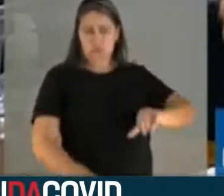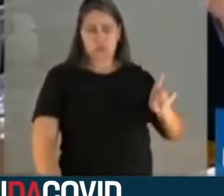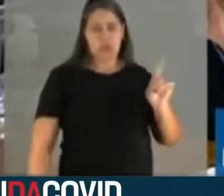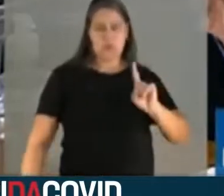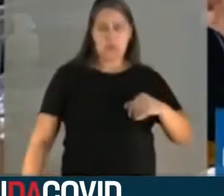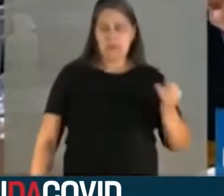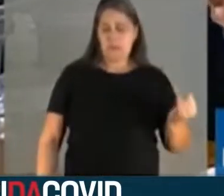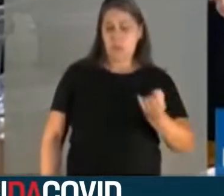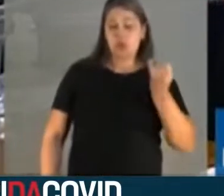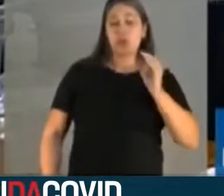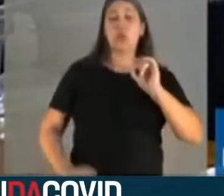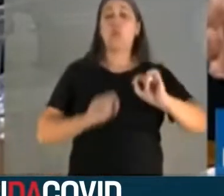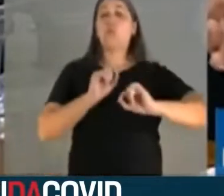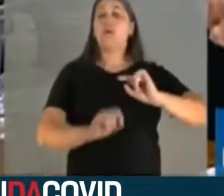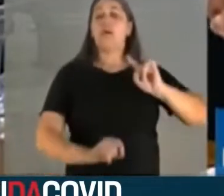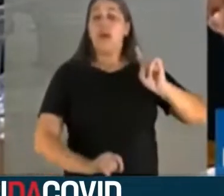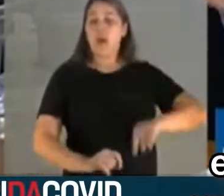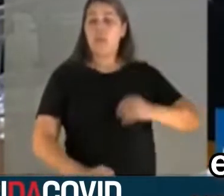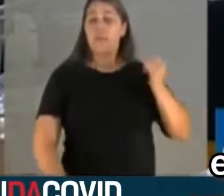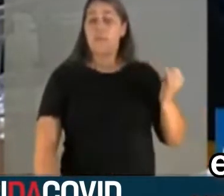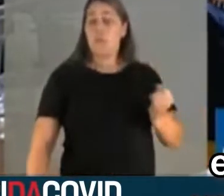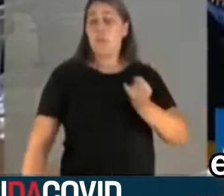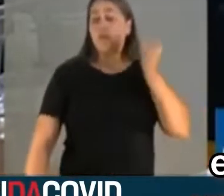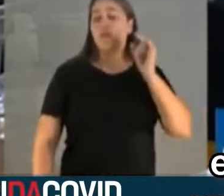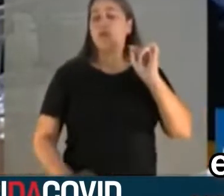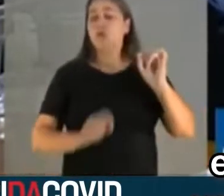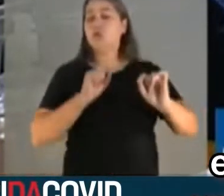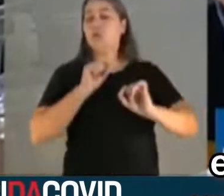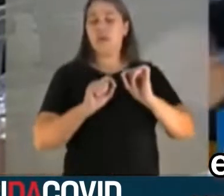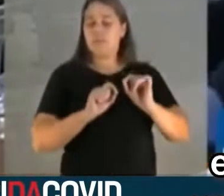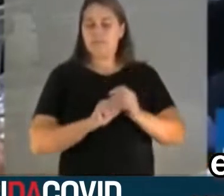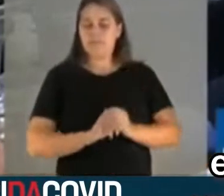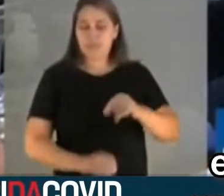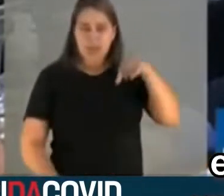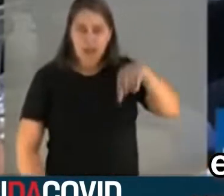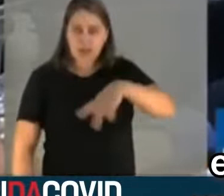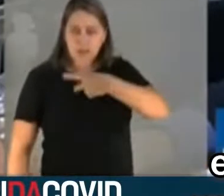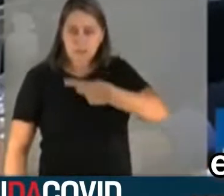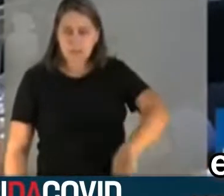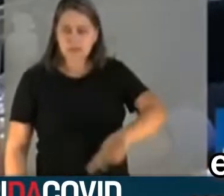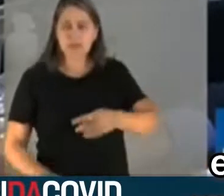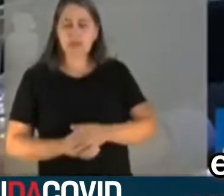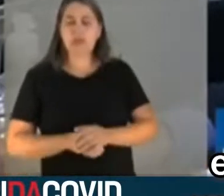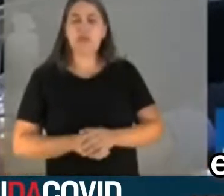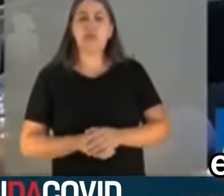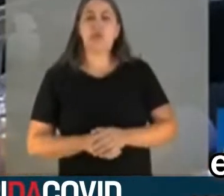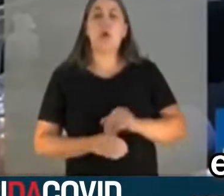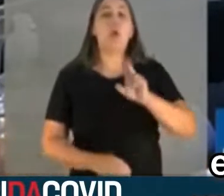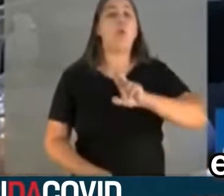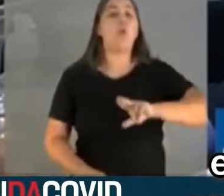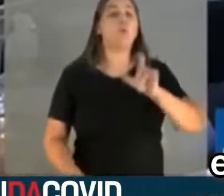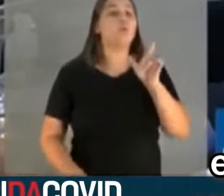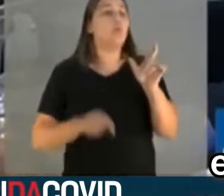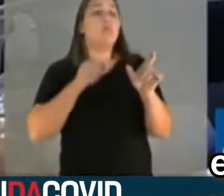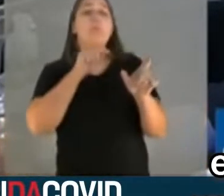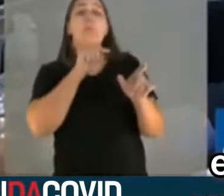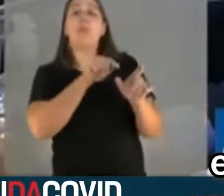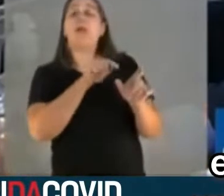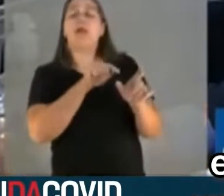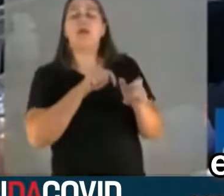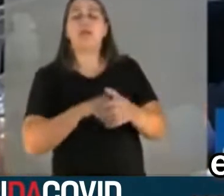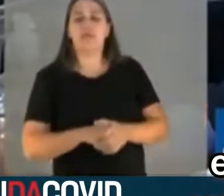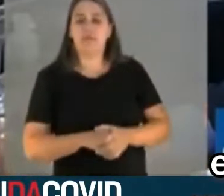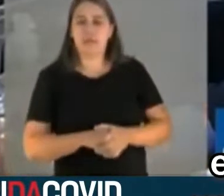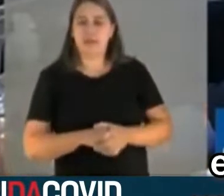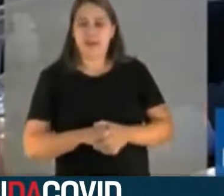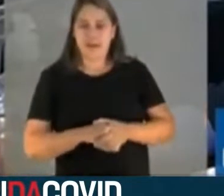O que é relevante nesse caso, e aqui o presidente da comissão usou uma expressão